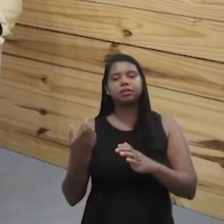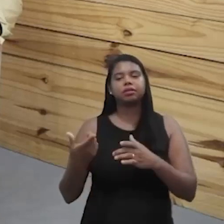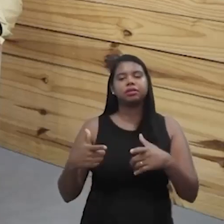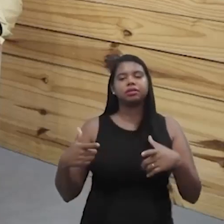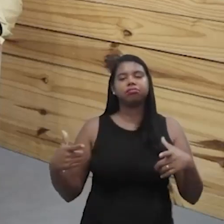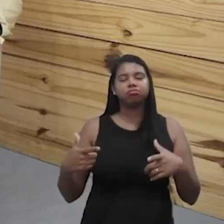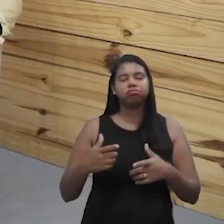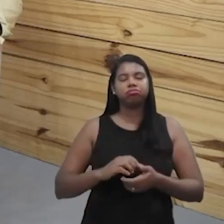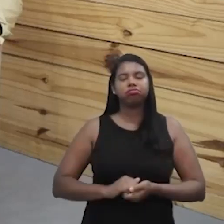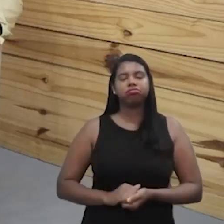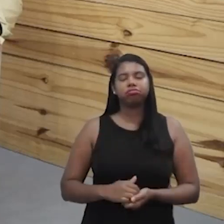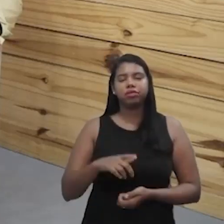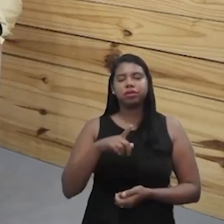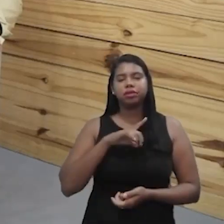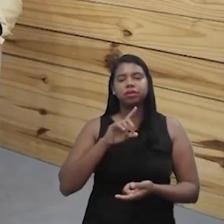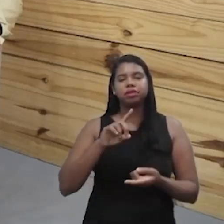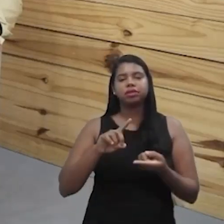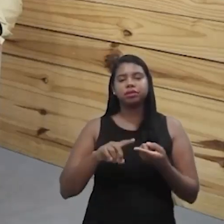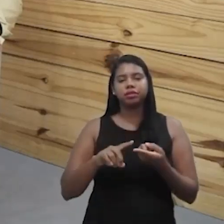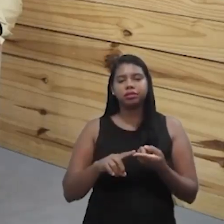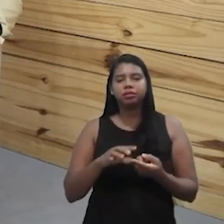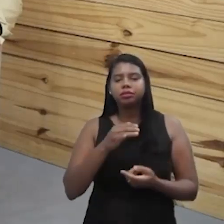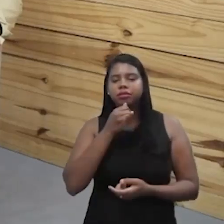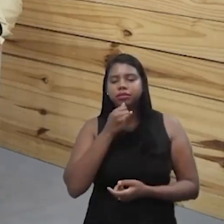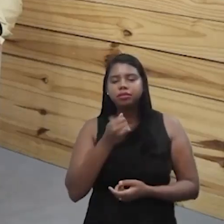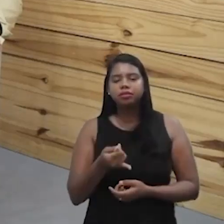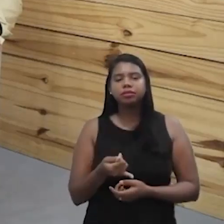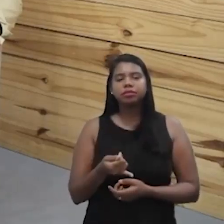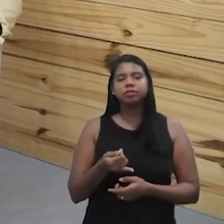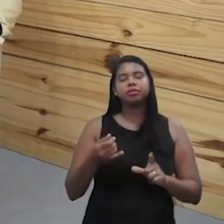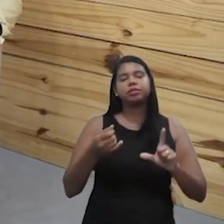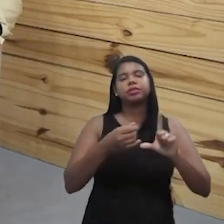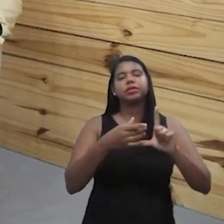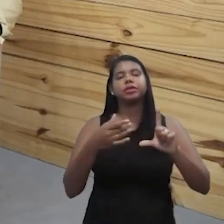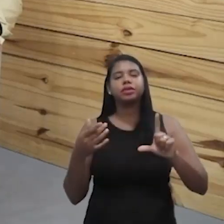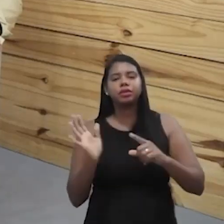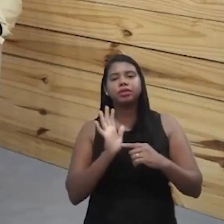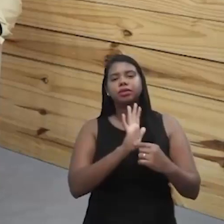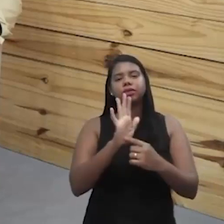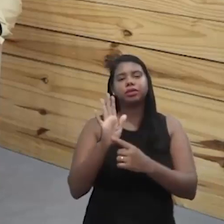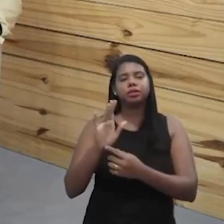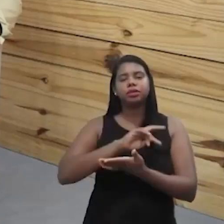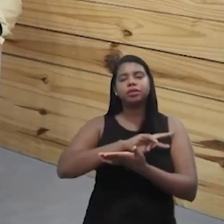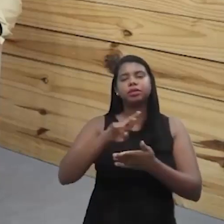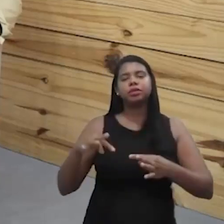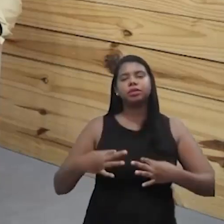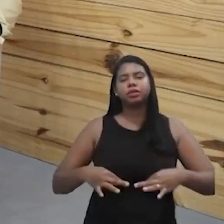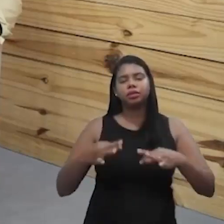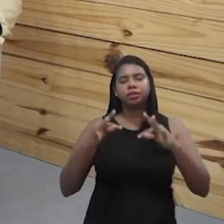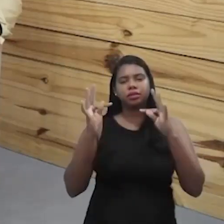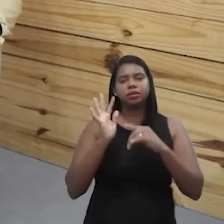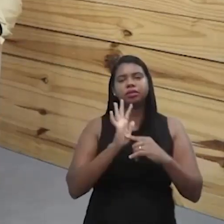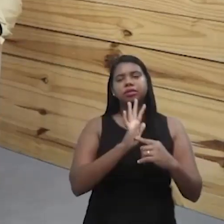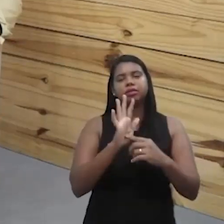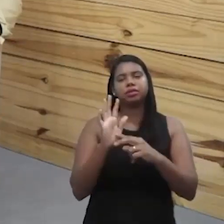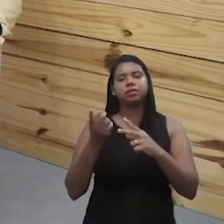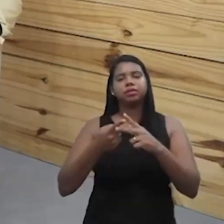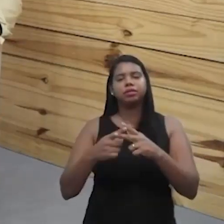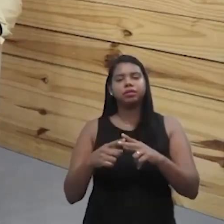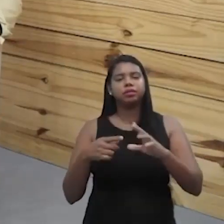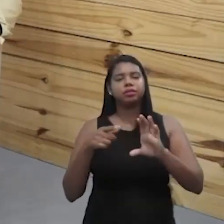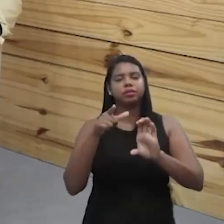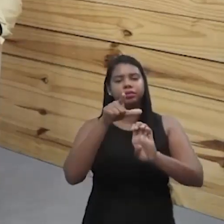tendência. Temos o pessoal que trabalha com o Google AdWords, o Google AdWords, são ferramentas que te colocam lá como